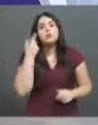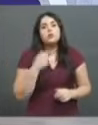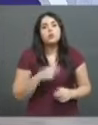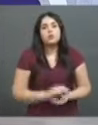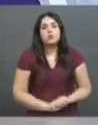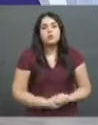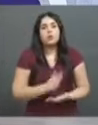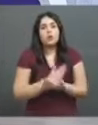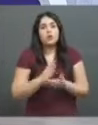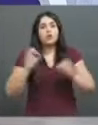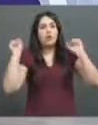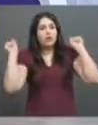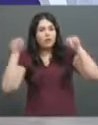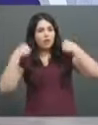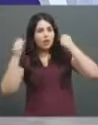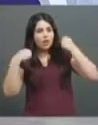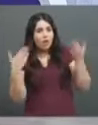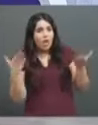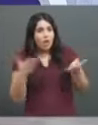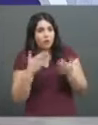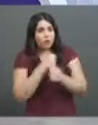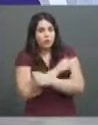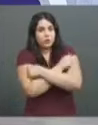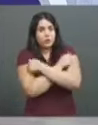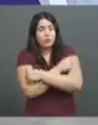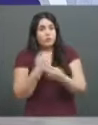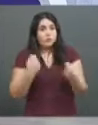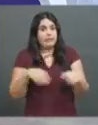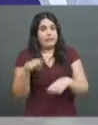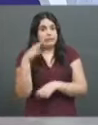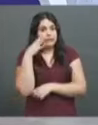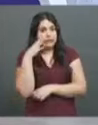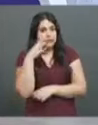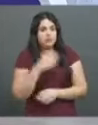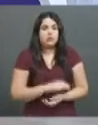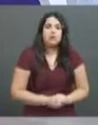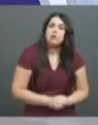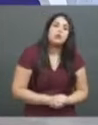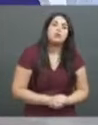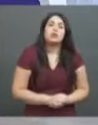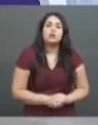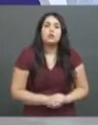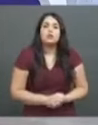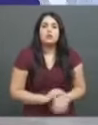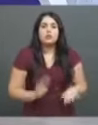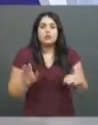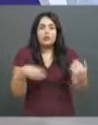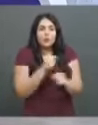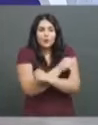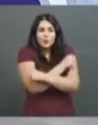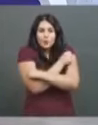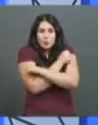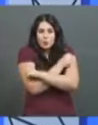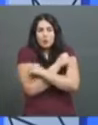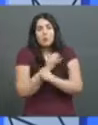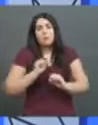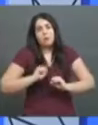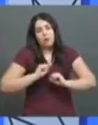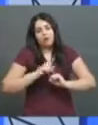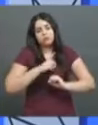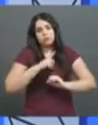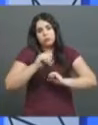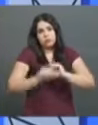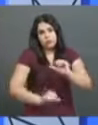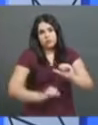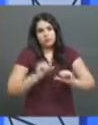lado, principalmente nessa estação, tem que ter atenção maior ainda. As baixas temperaturas provocam algumas